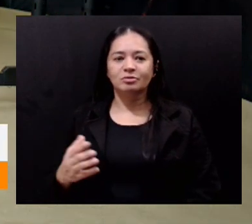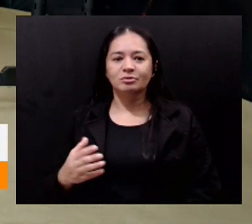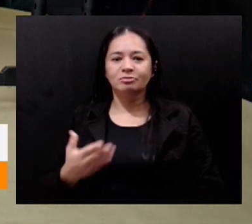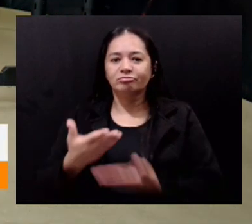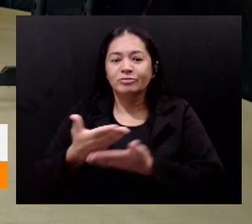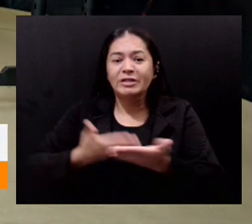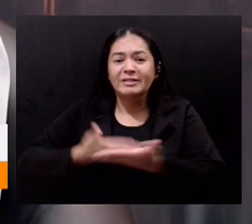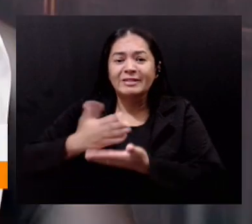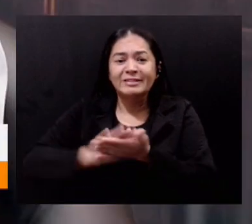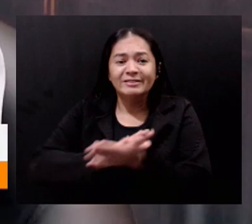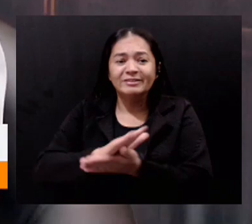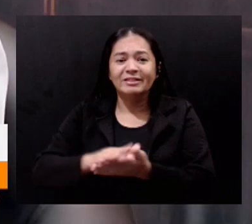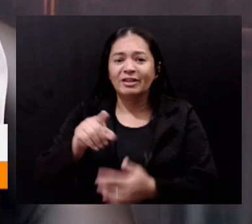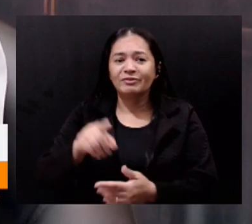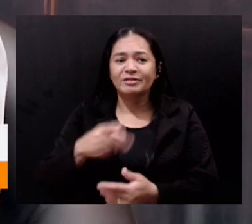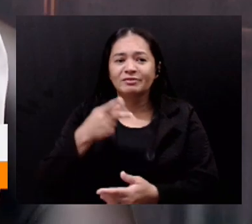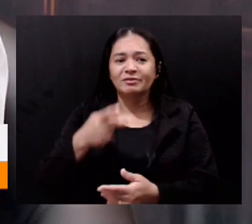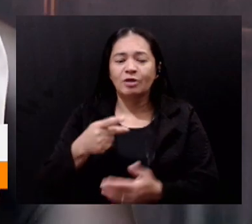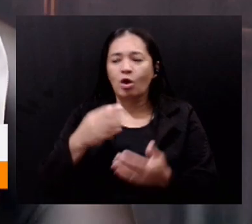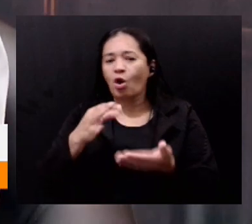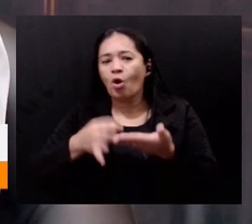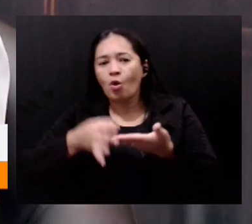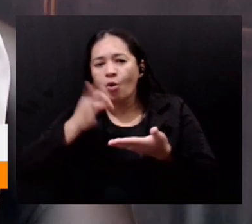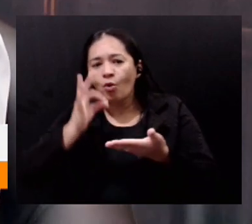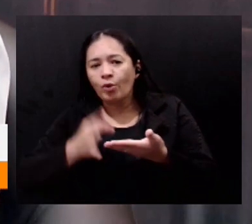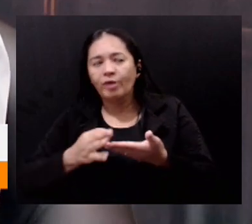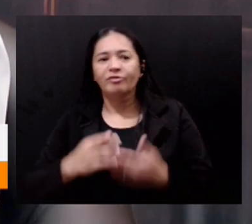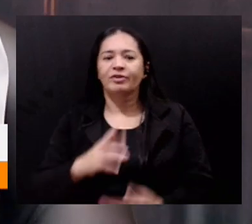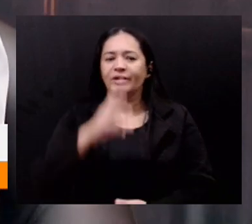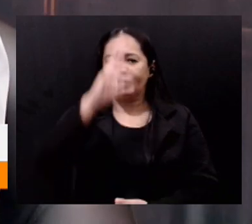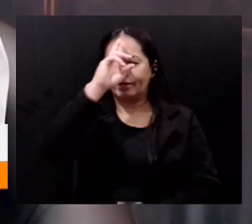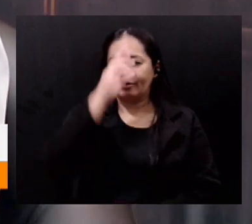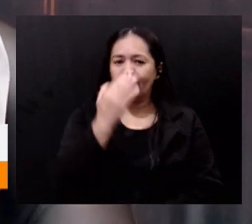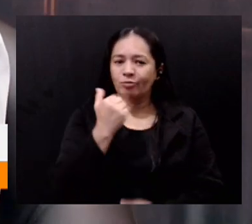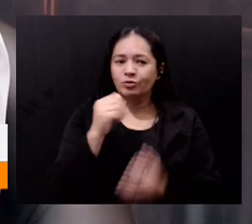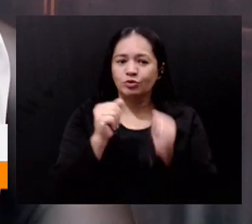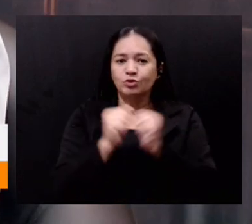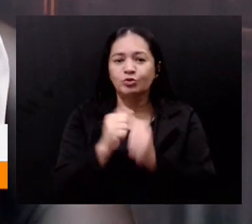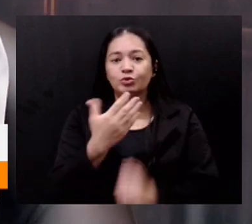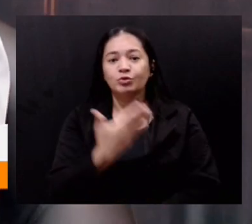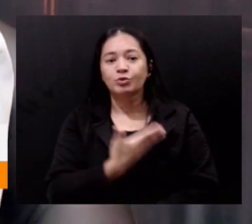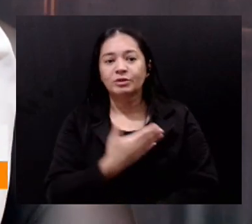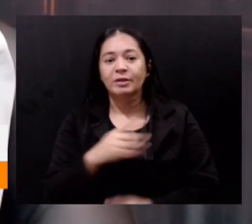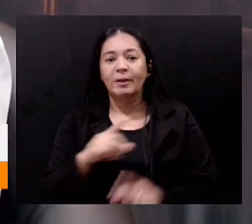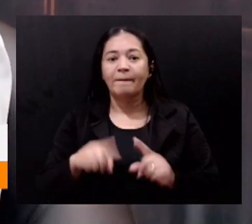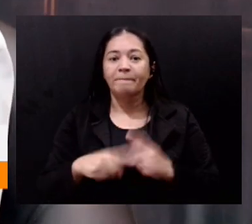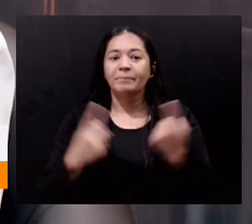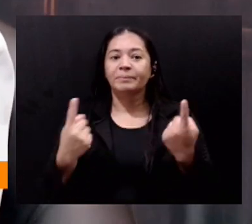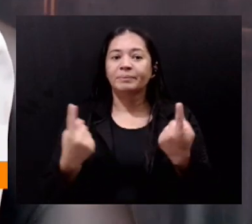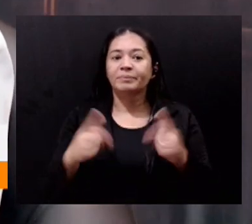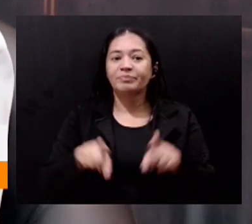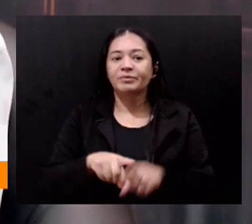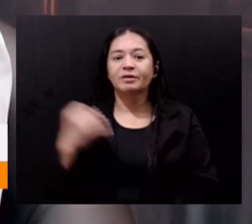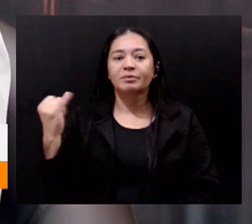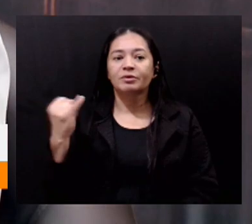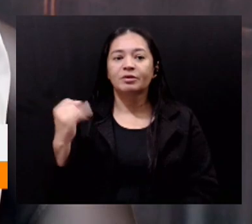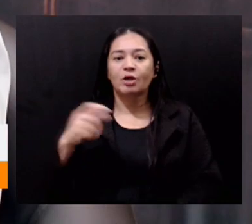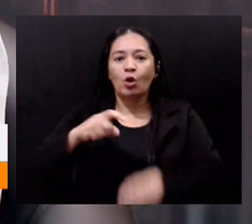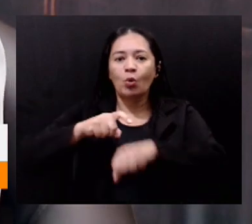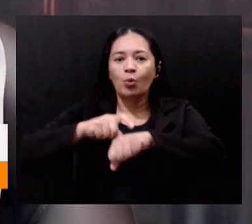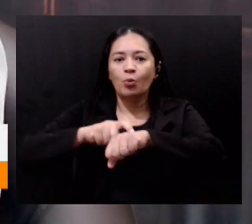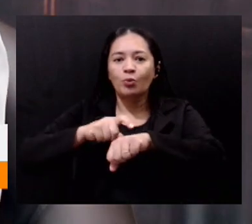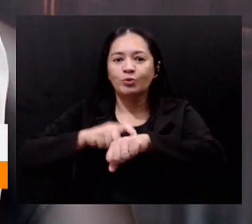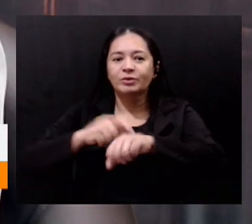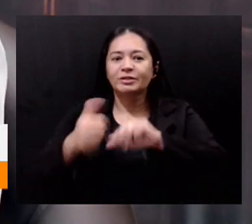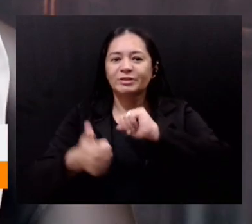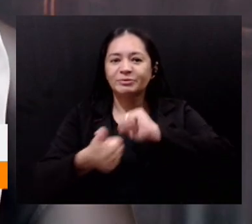falou o café, né, o almoço com as amigas, mas também é importante a gente refletir, o tempo de qualidade com as Sim. amizades,